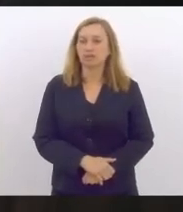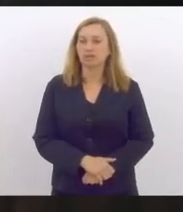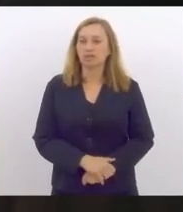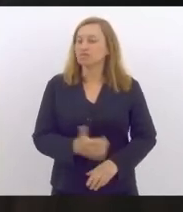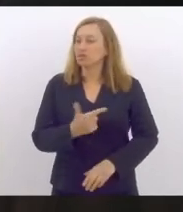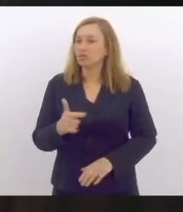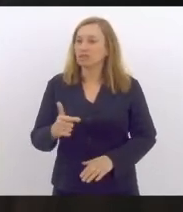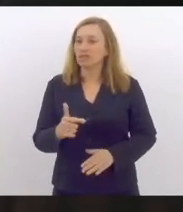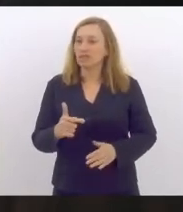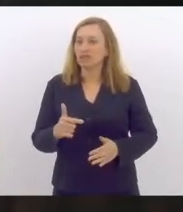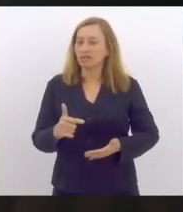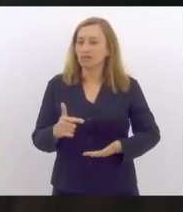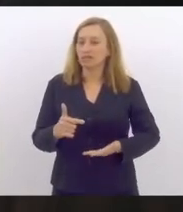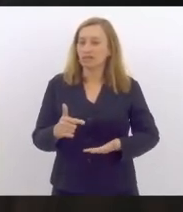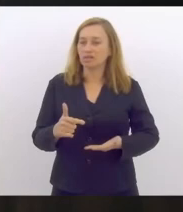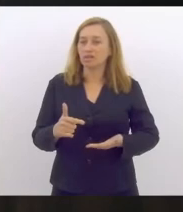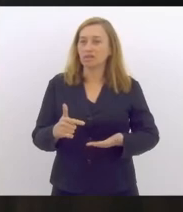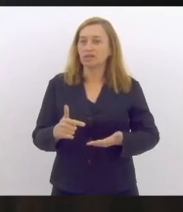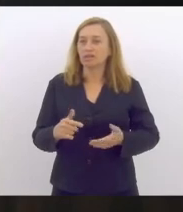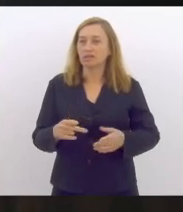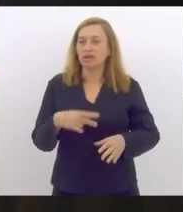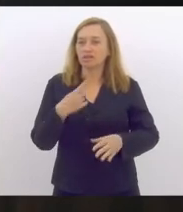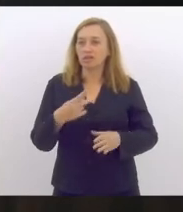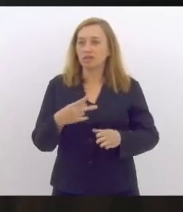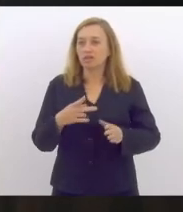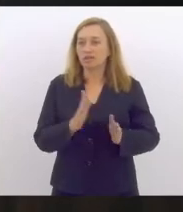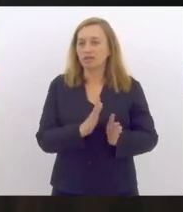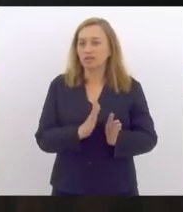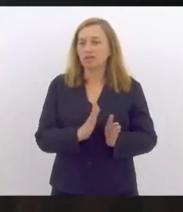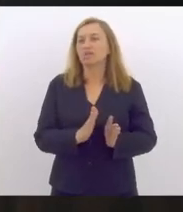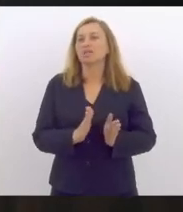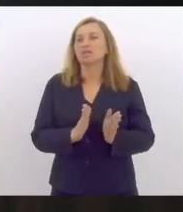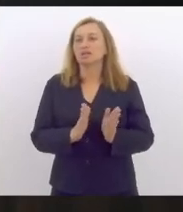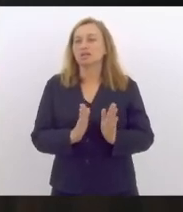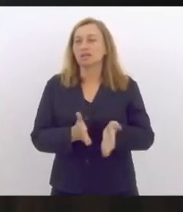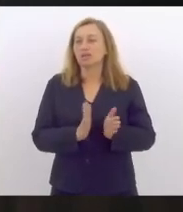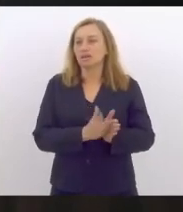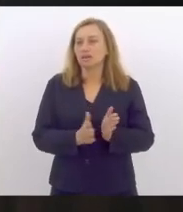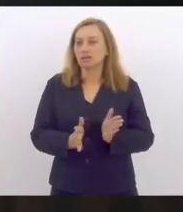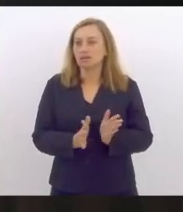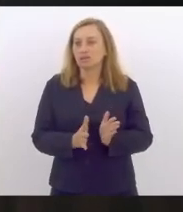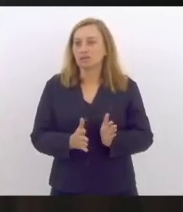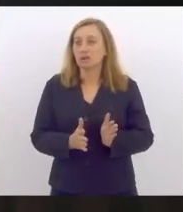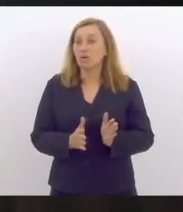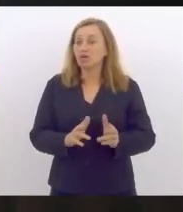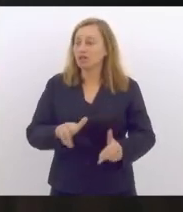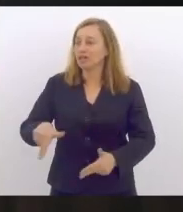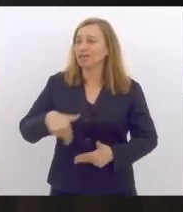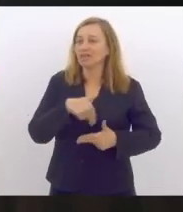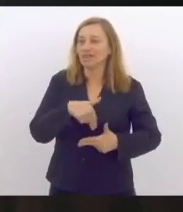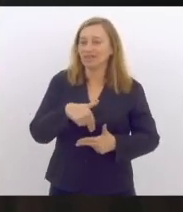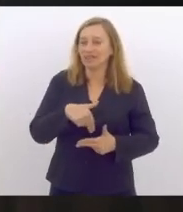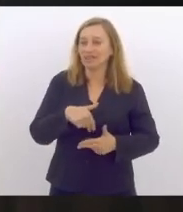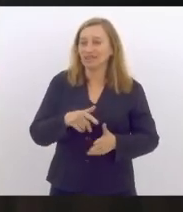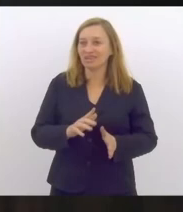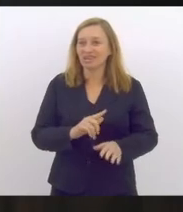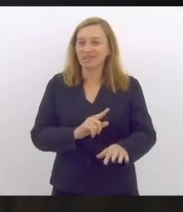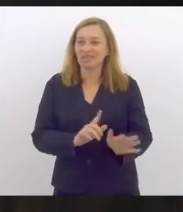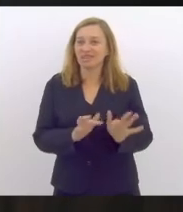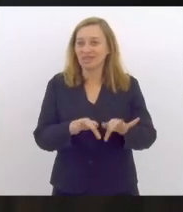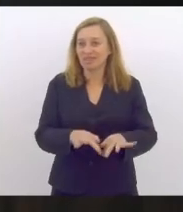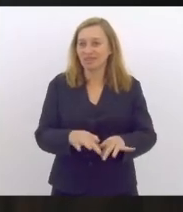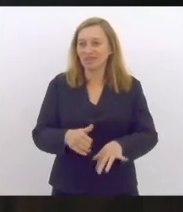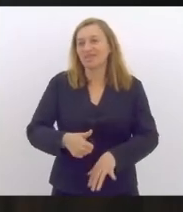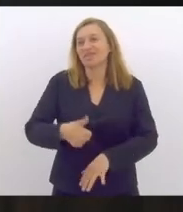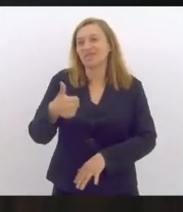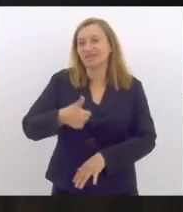Não havendo mais nada a tratar, passa-se a ordem do dia com o primeiro orador, o nobre deputado Luiz Paulo.